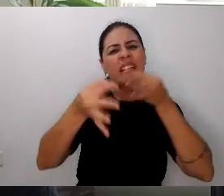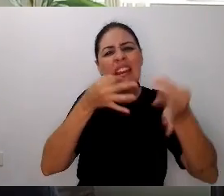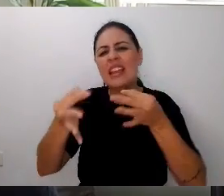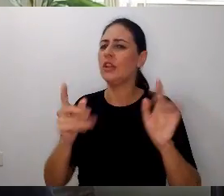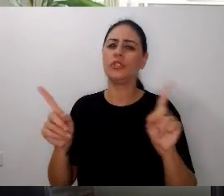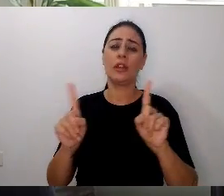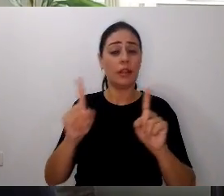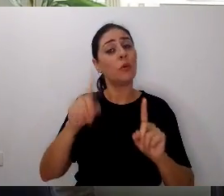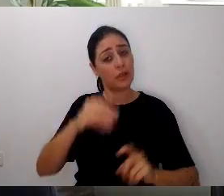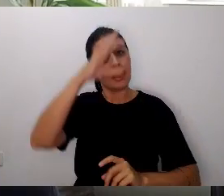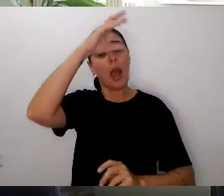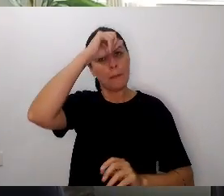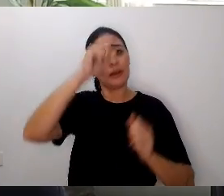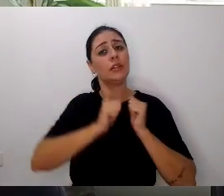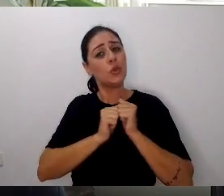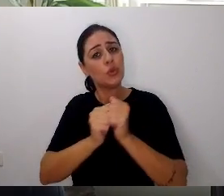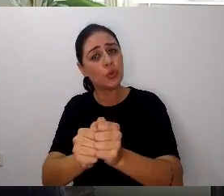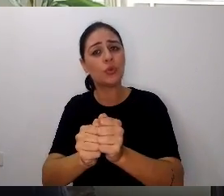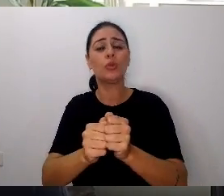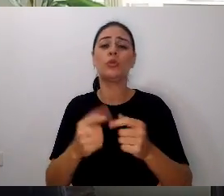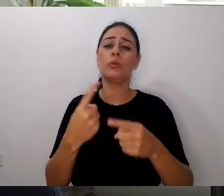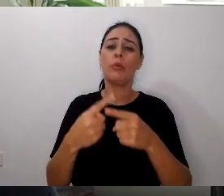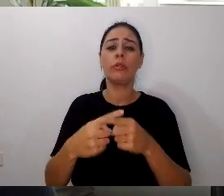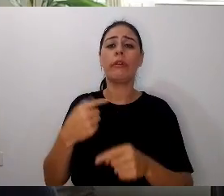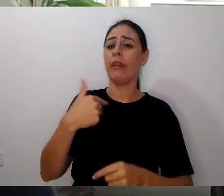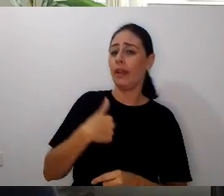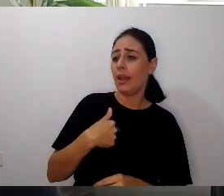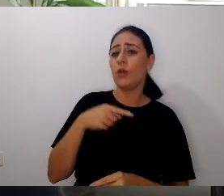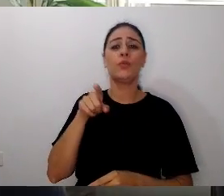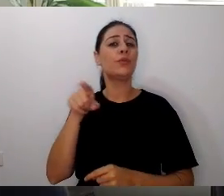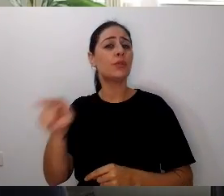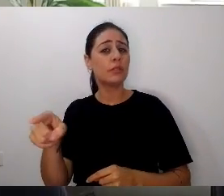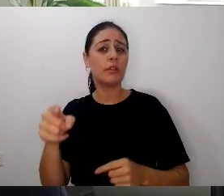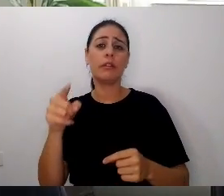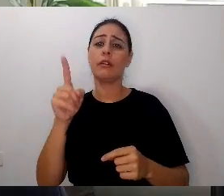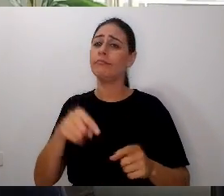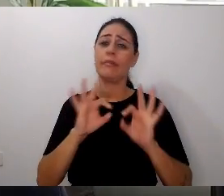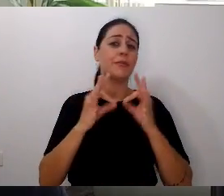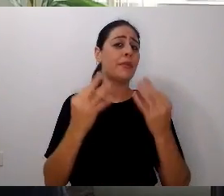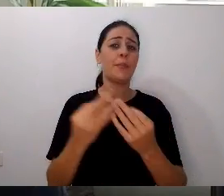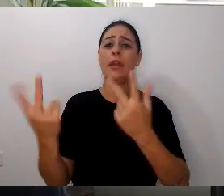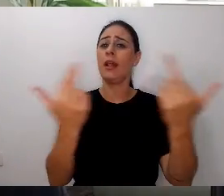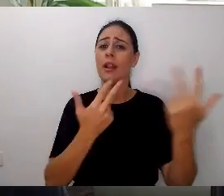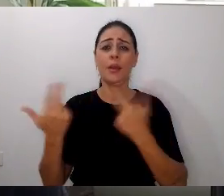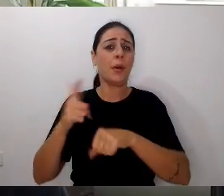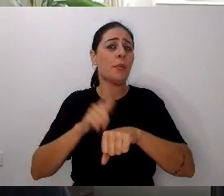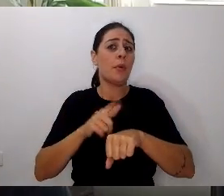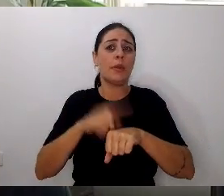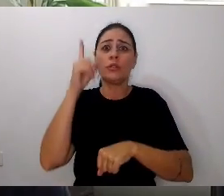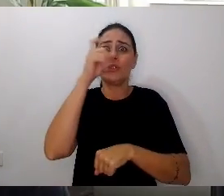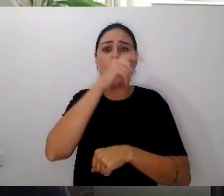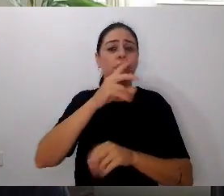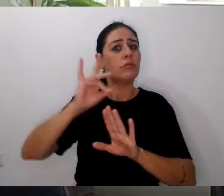para aprender juntos, porque tanto eu quanto você, a gente também nunca viveu, assim como as nossas famílias, um momento como esse, né?